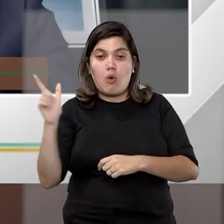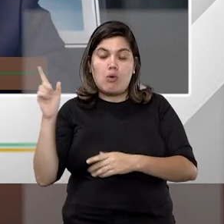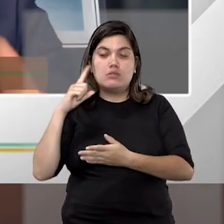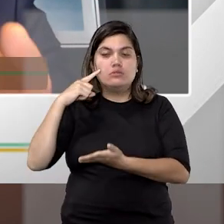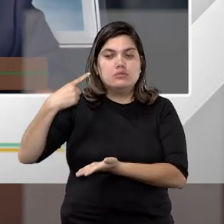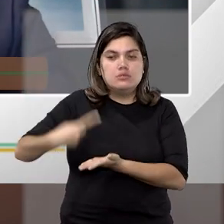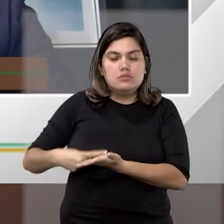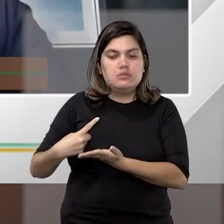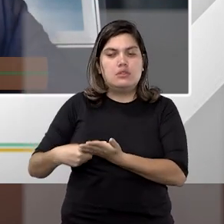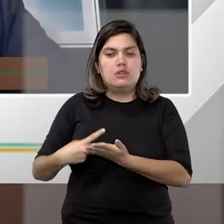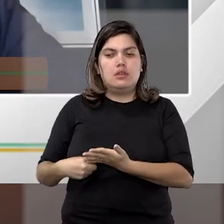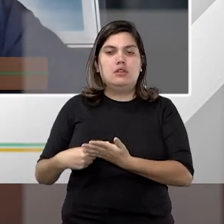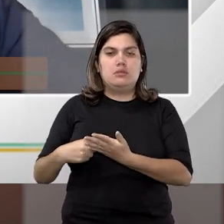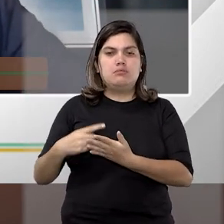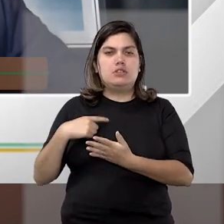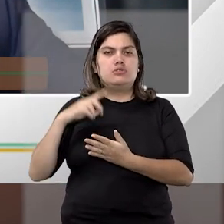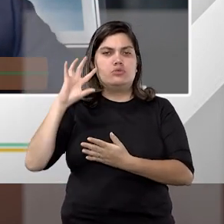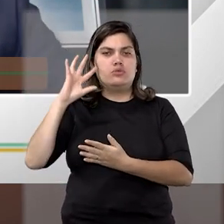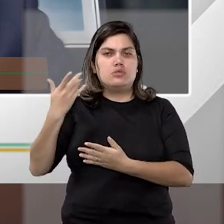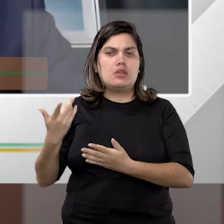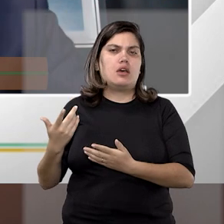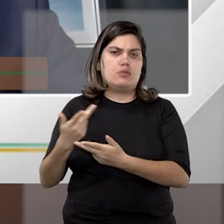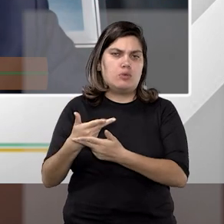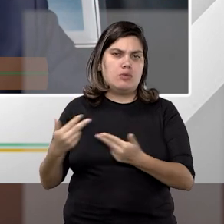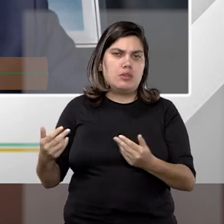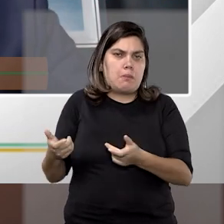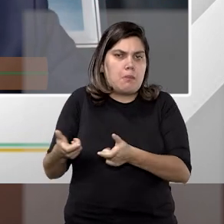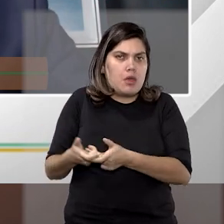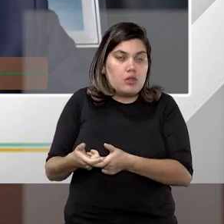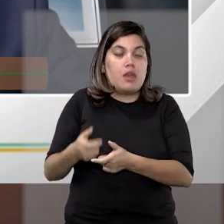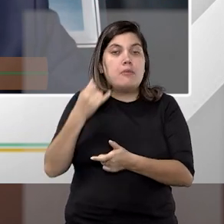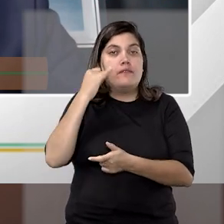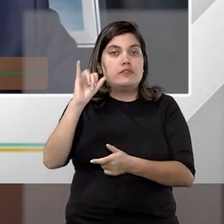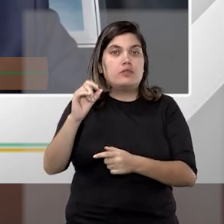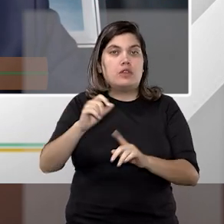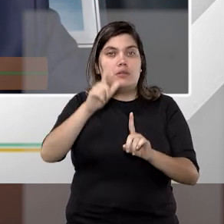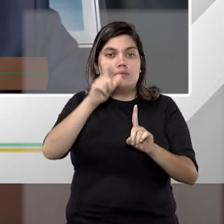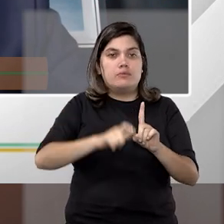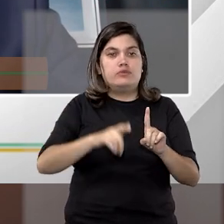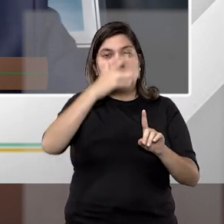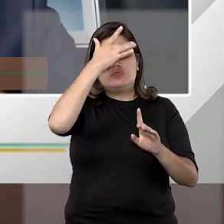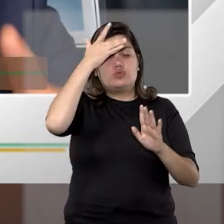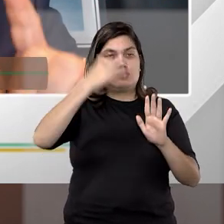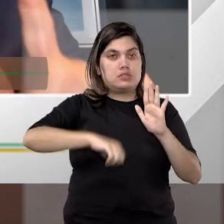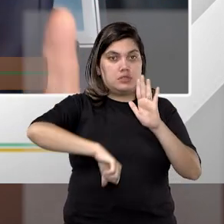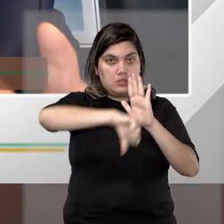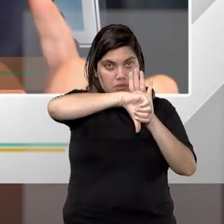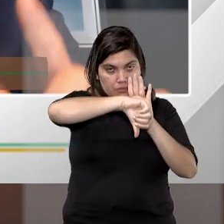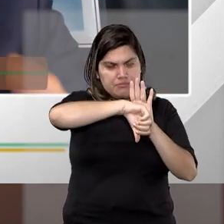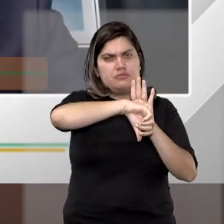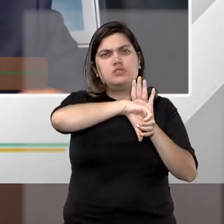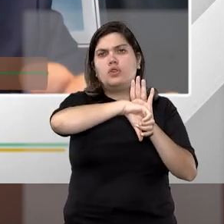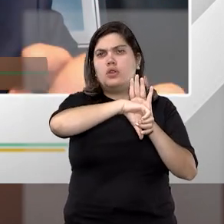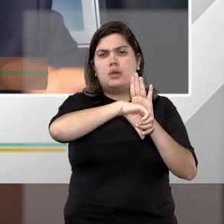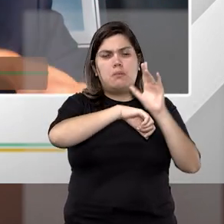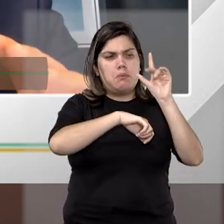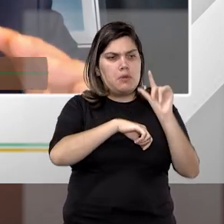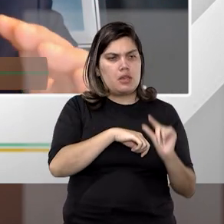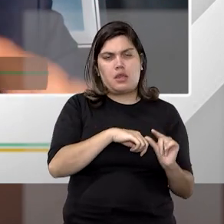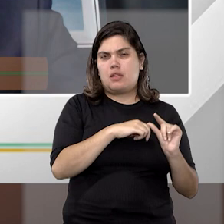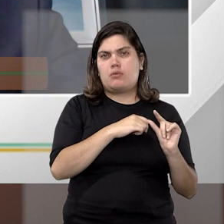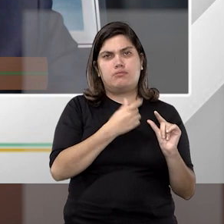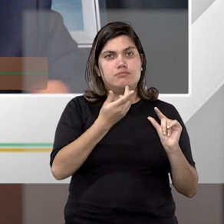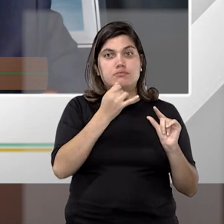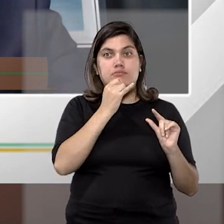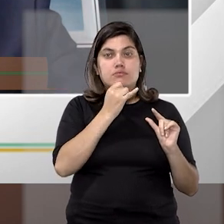criar um novo sistema consensual para solução de Pequenas Causas era evitar que criminosos né de pessoas que cometeram